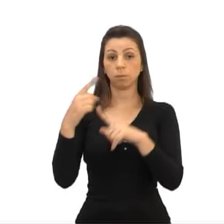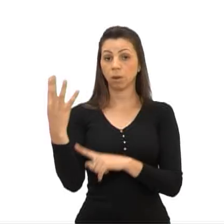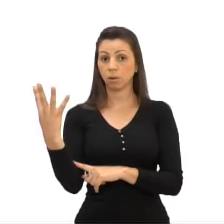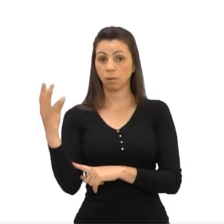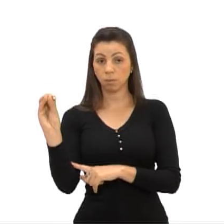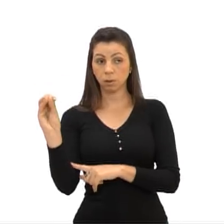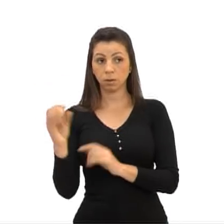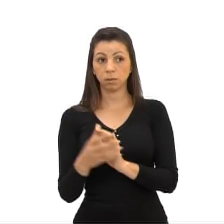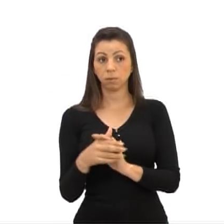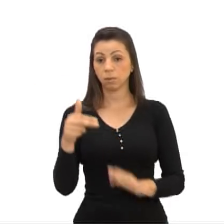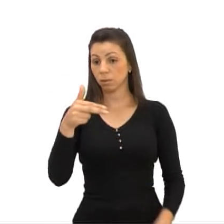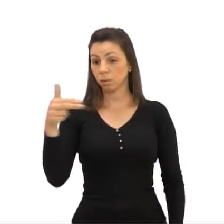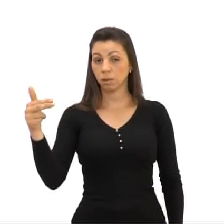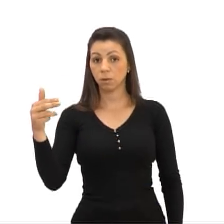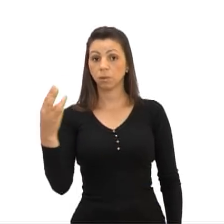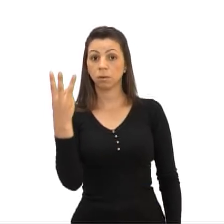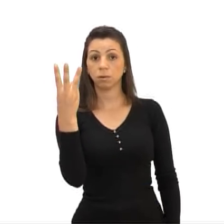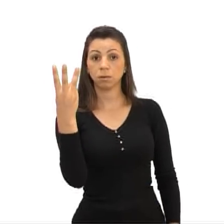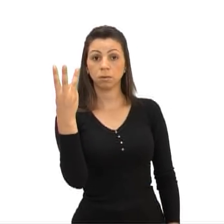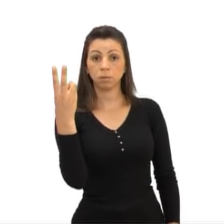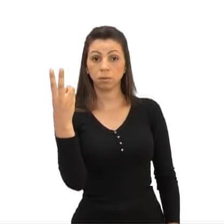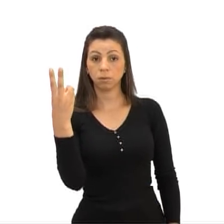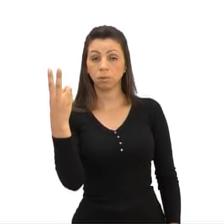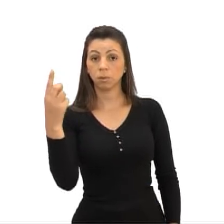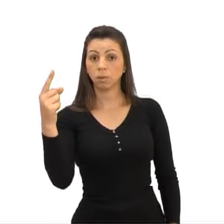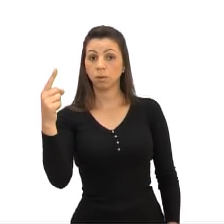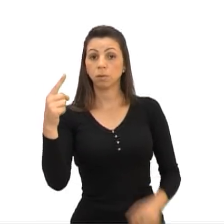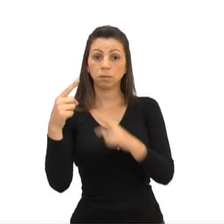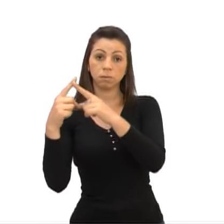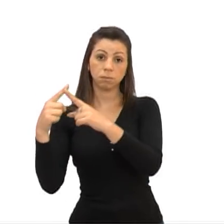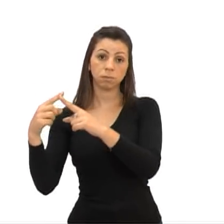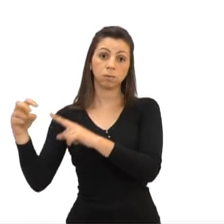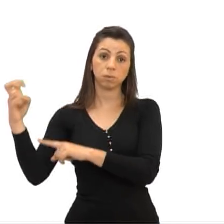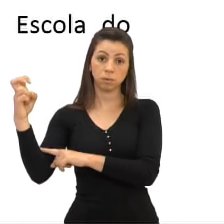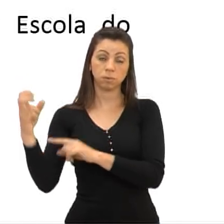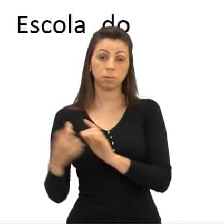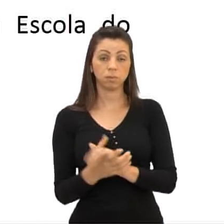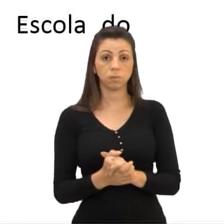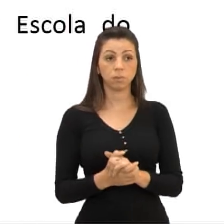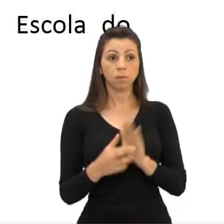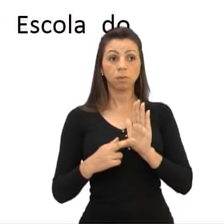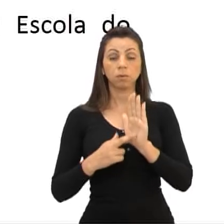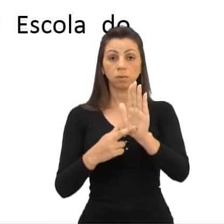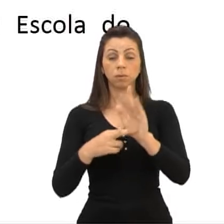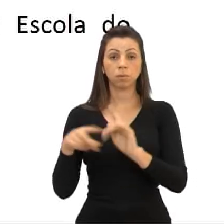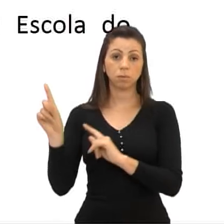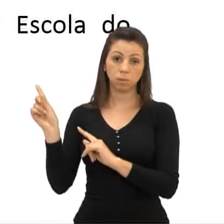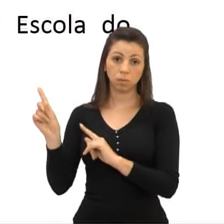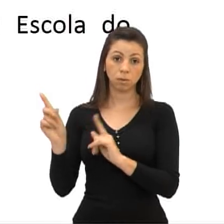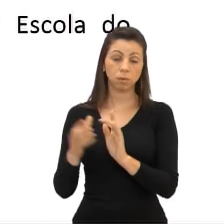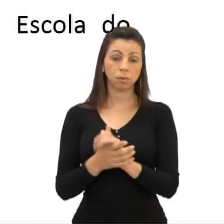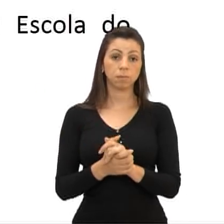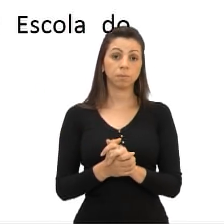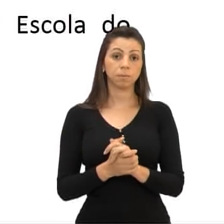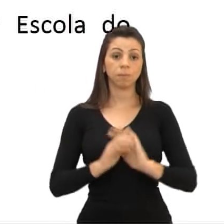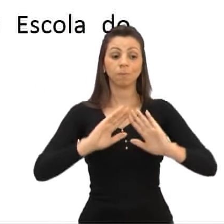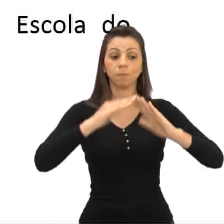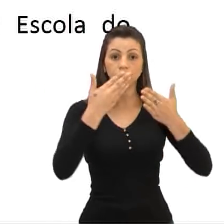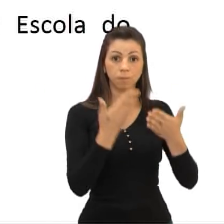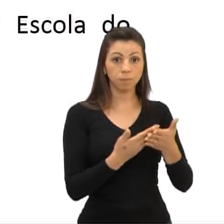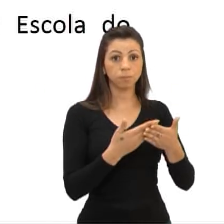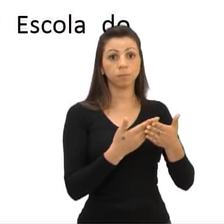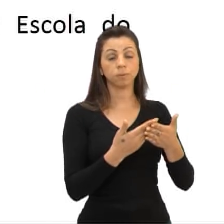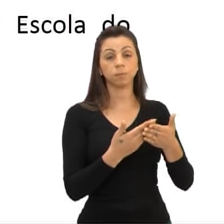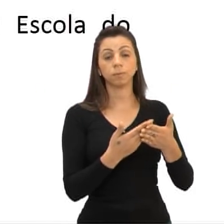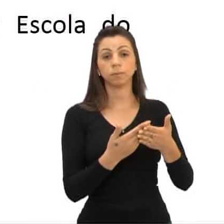que é igual a 32 está para 5. Então essa representação, que na escola do bairro,